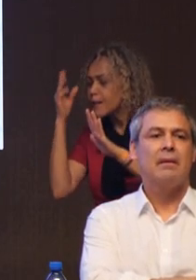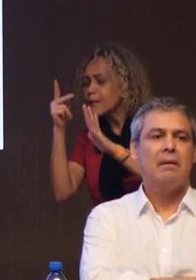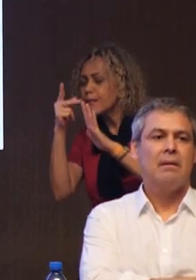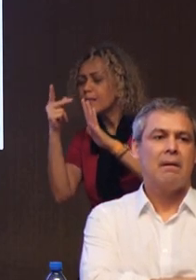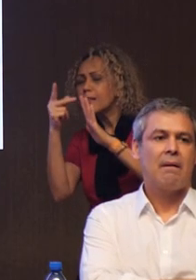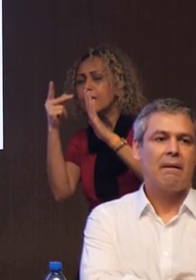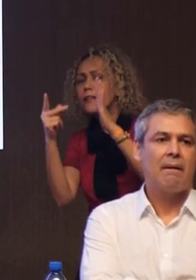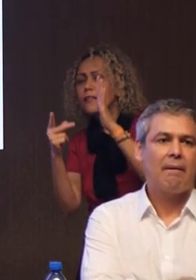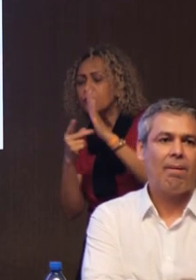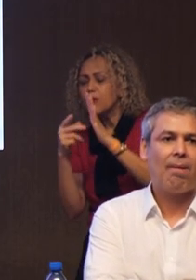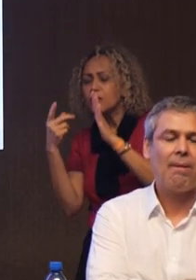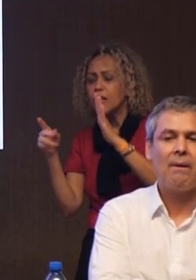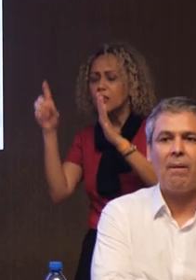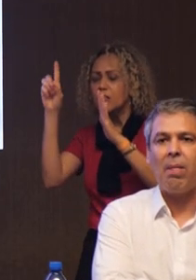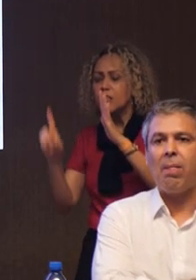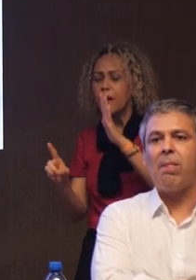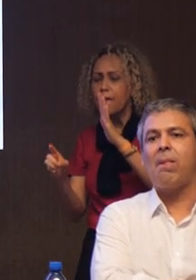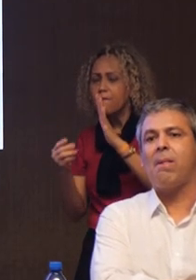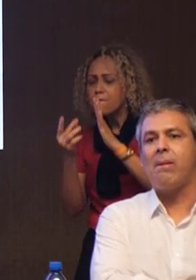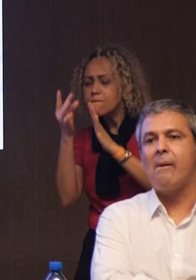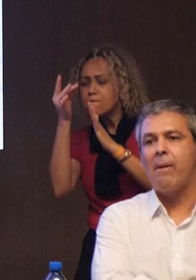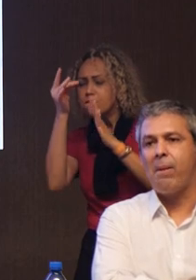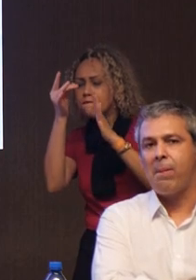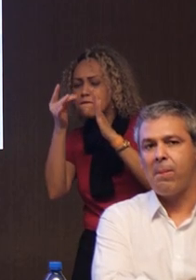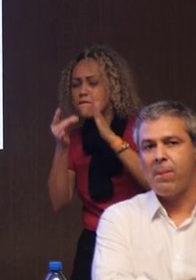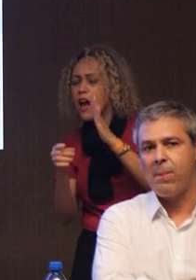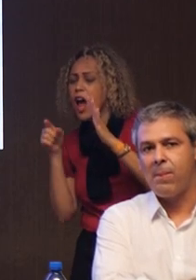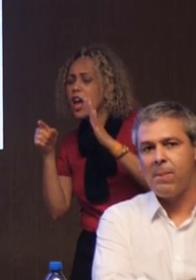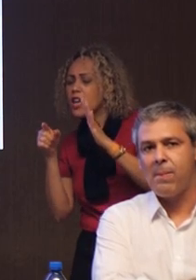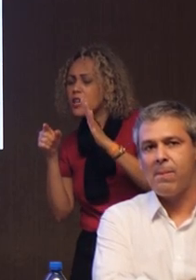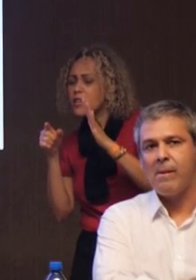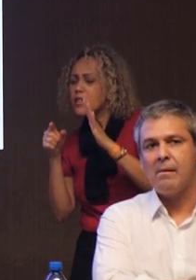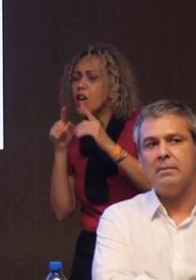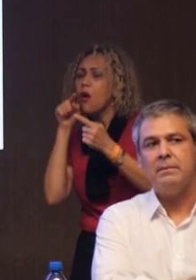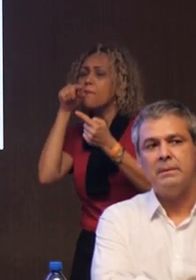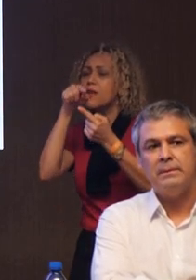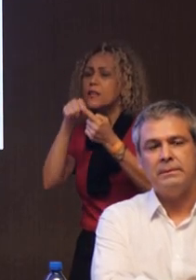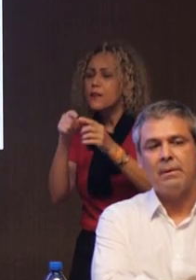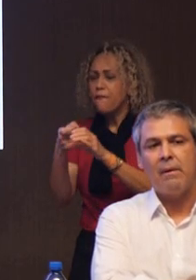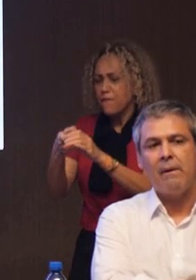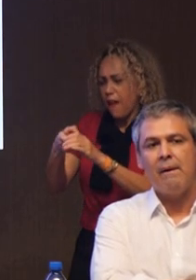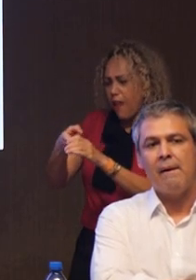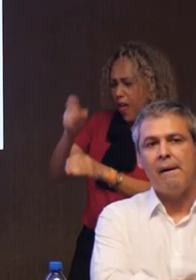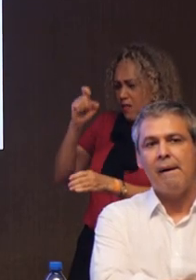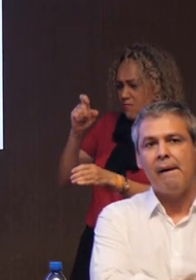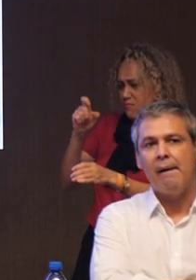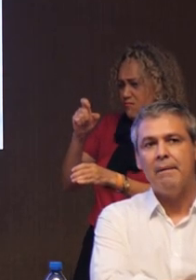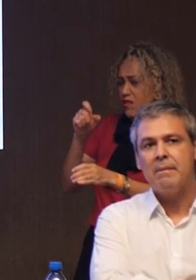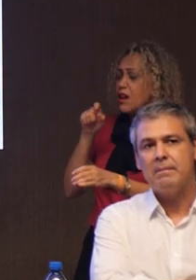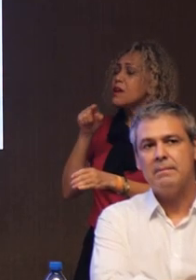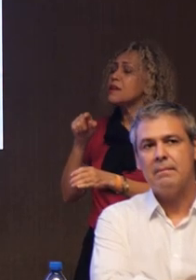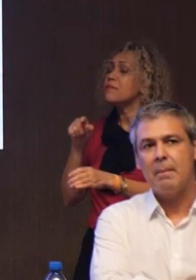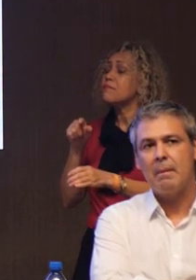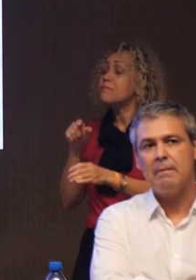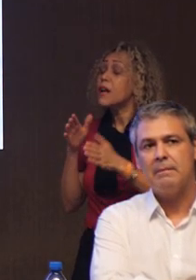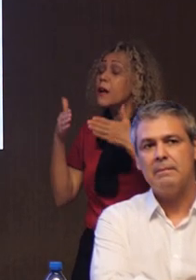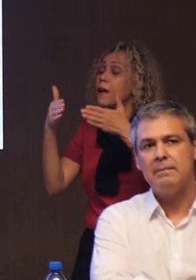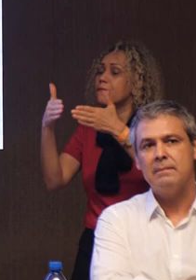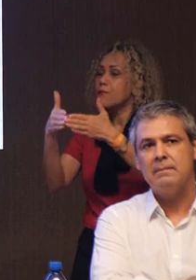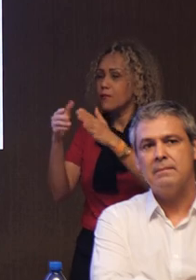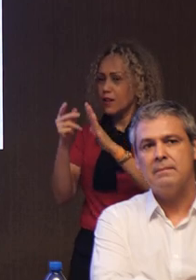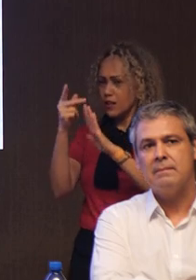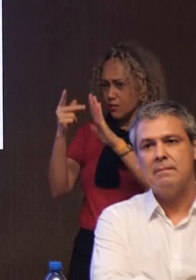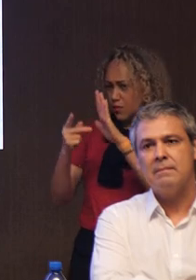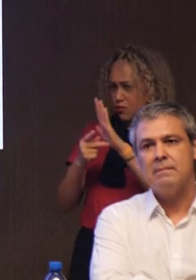estão em nome do lucro e do serviço que muitos prestam aos setores mais aquinhoados das cidades e